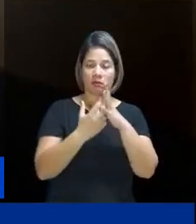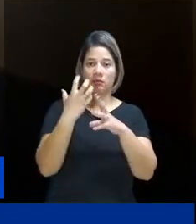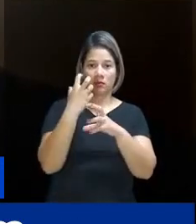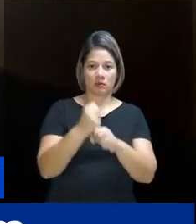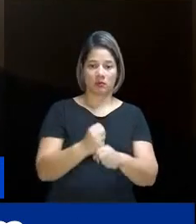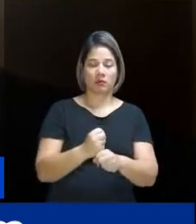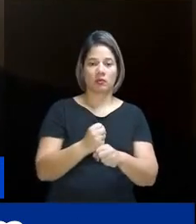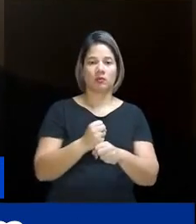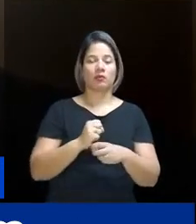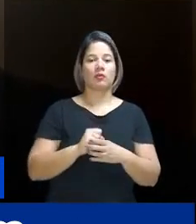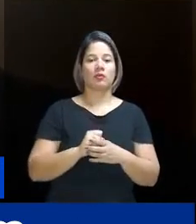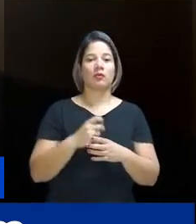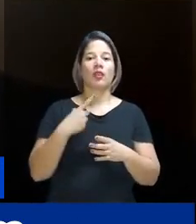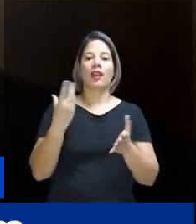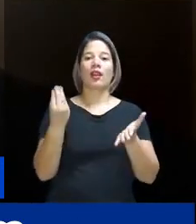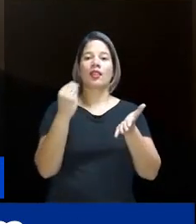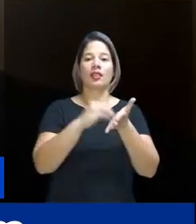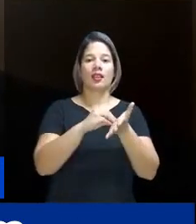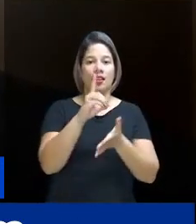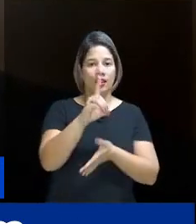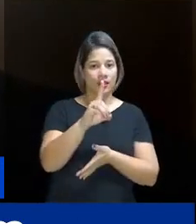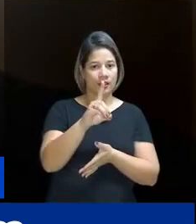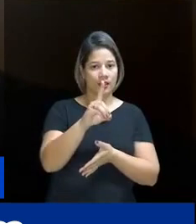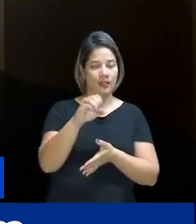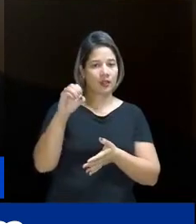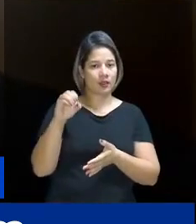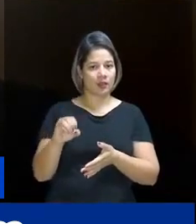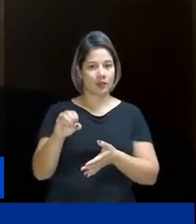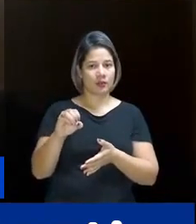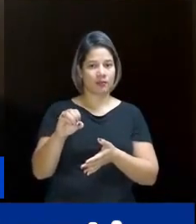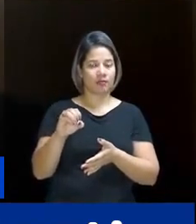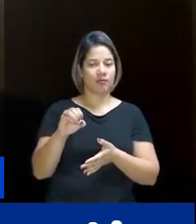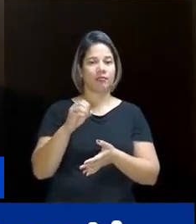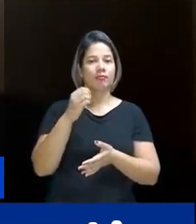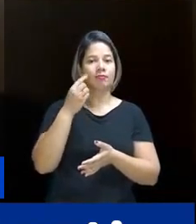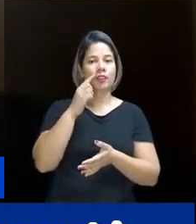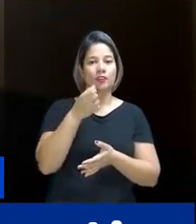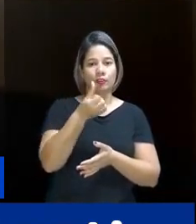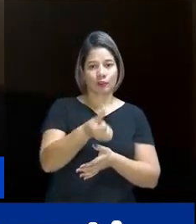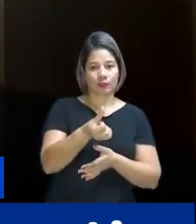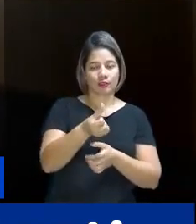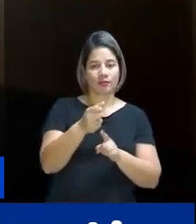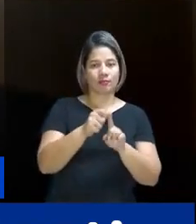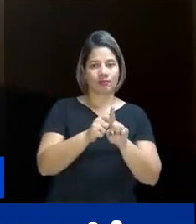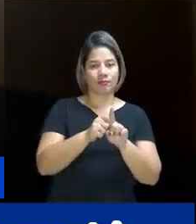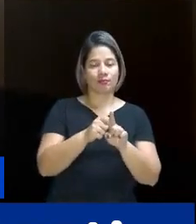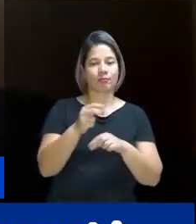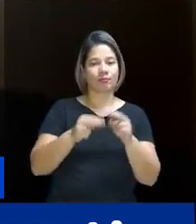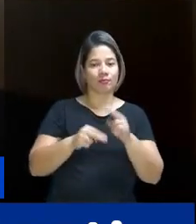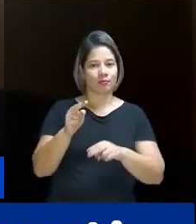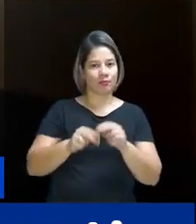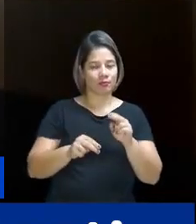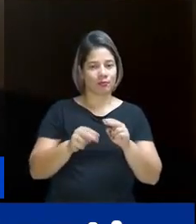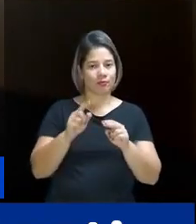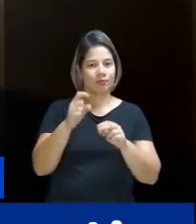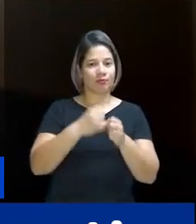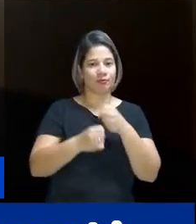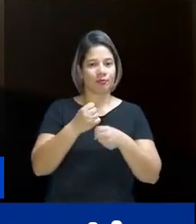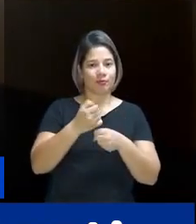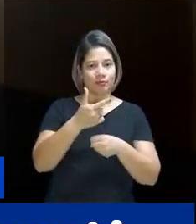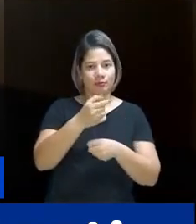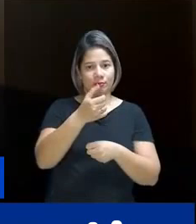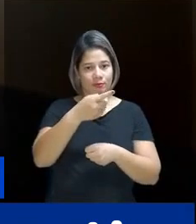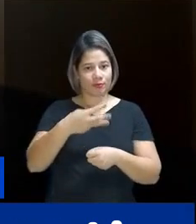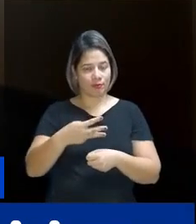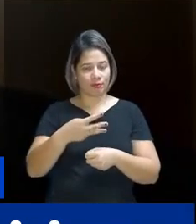Está publicado no Diário da Justiça de 22 de 6 de 2023. No tópico, em respeito ao princípio da colegialidade,